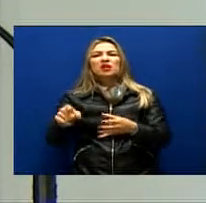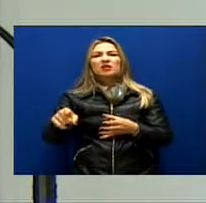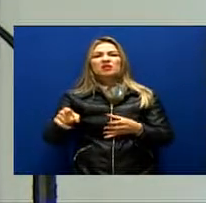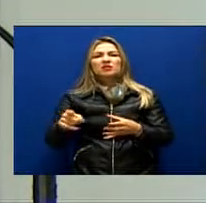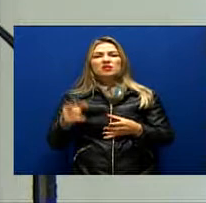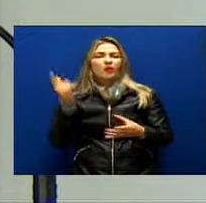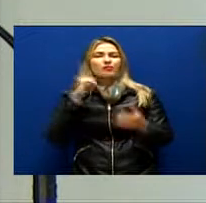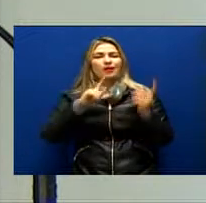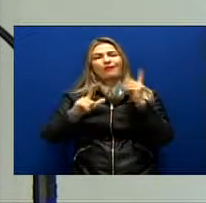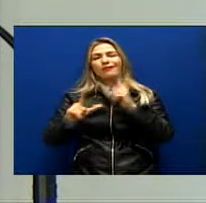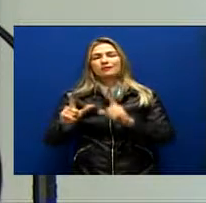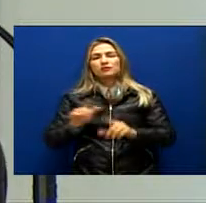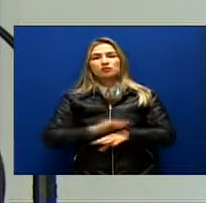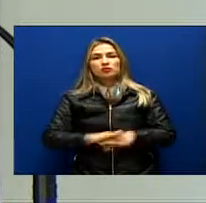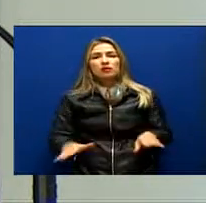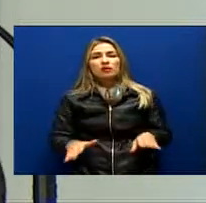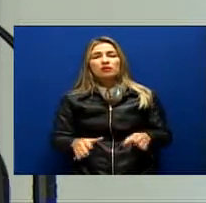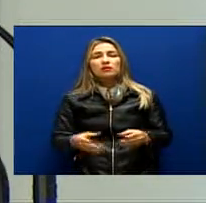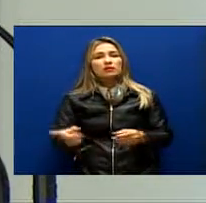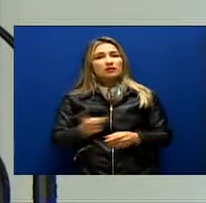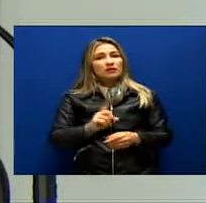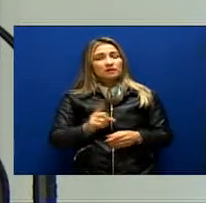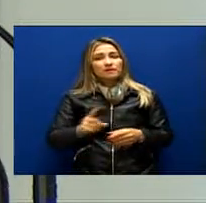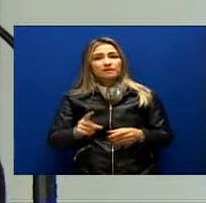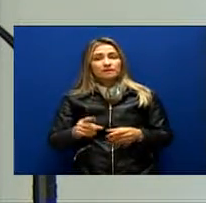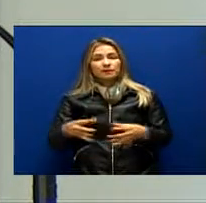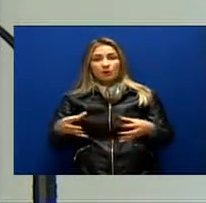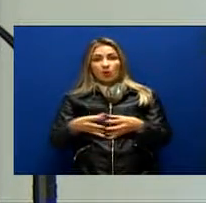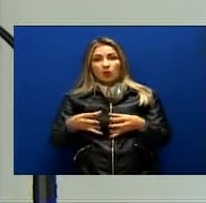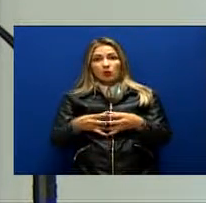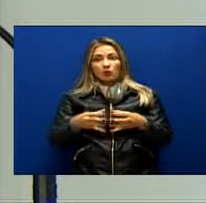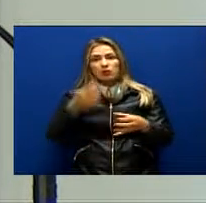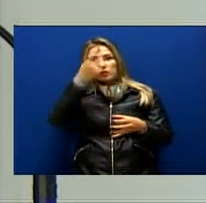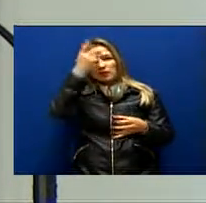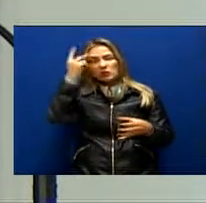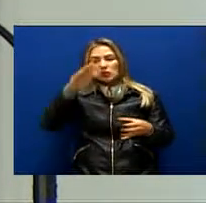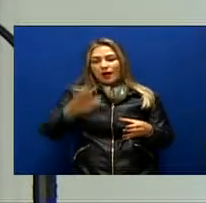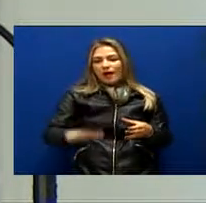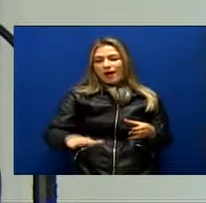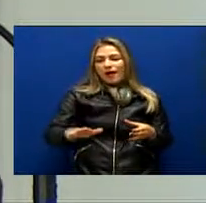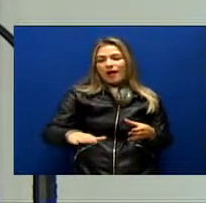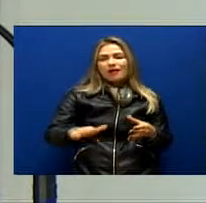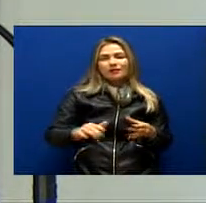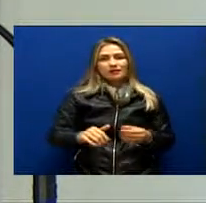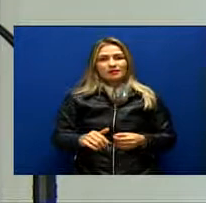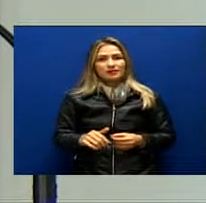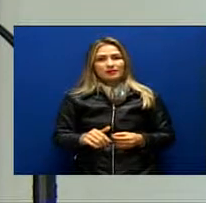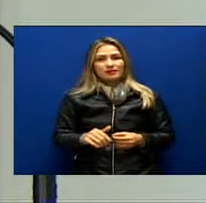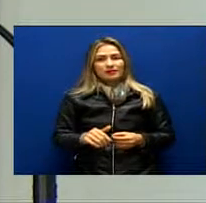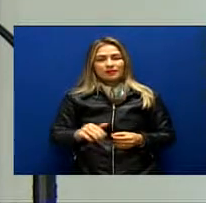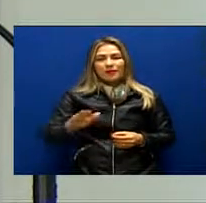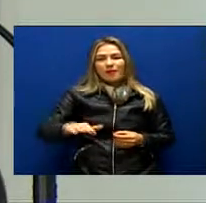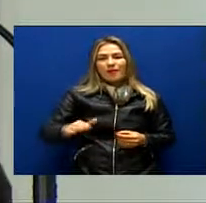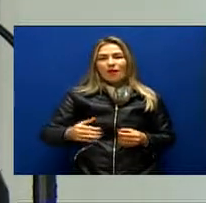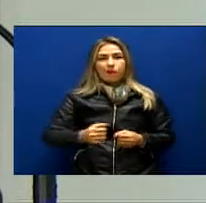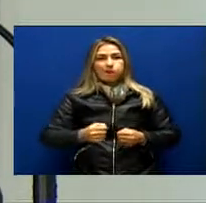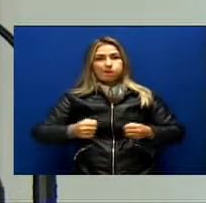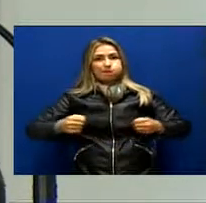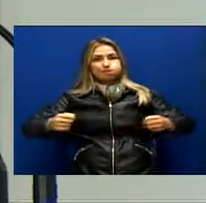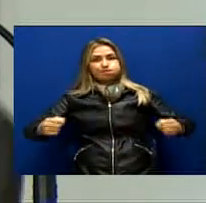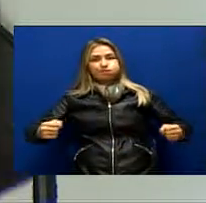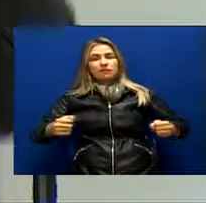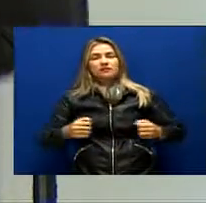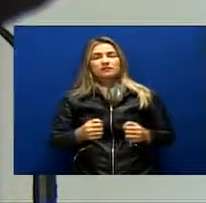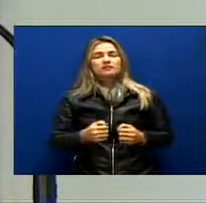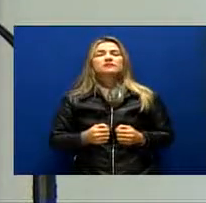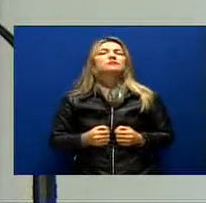já falei, os anões, que também sofrem o preconceito, podia ter aí incluído a nanofobia, os obesos, por